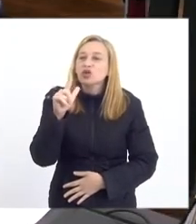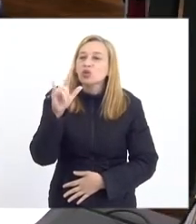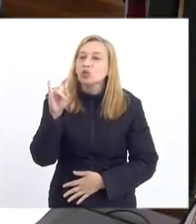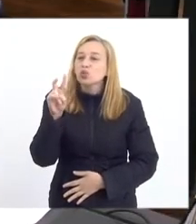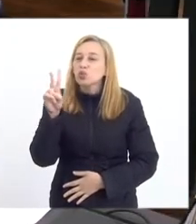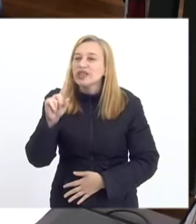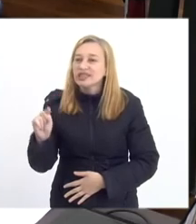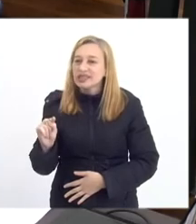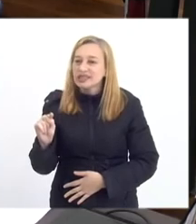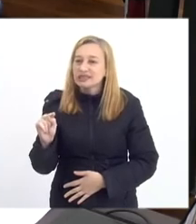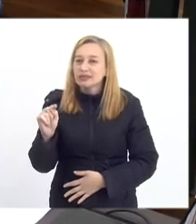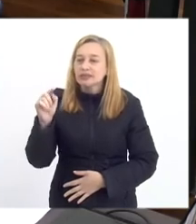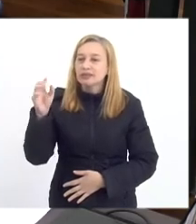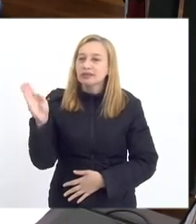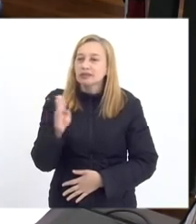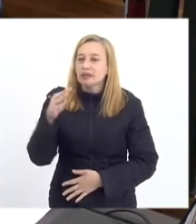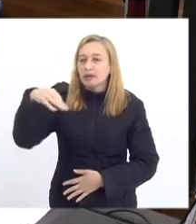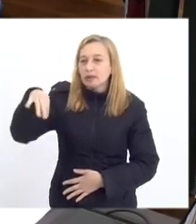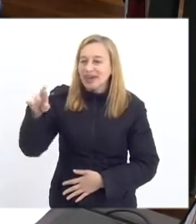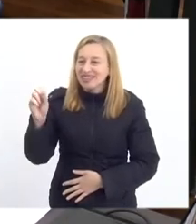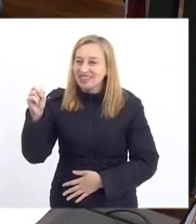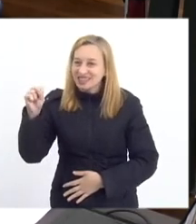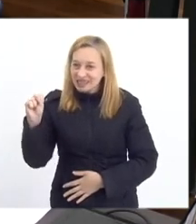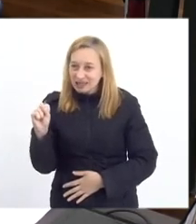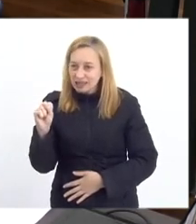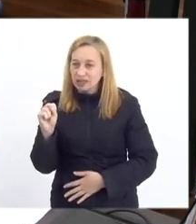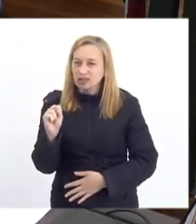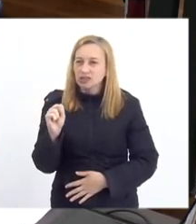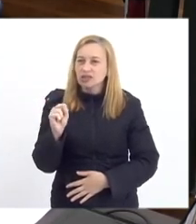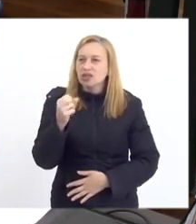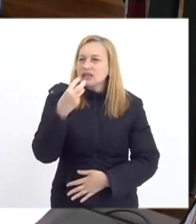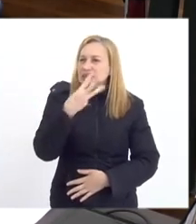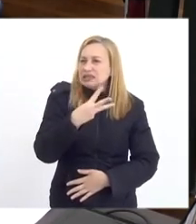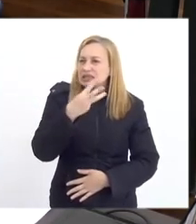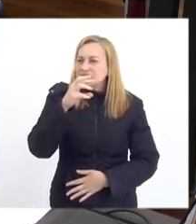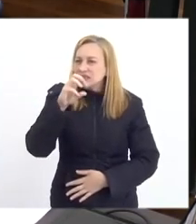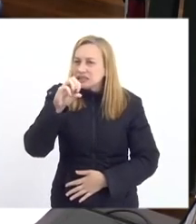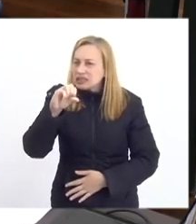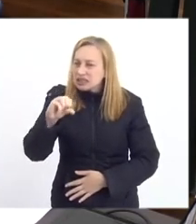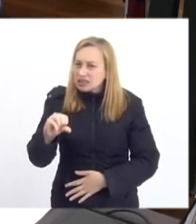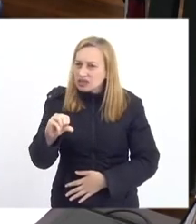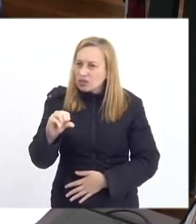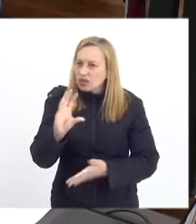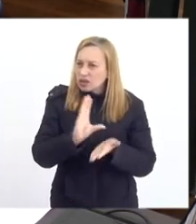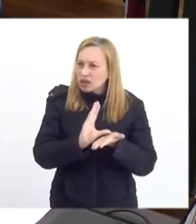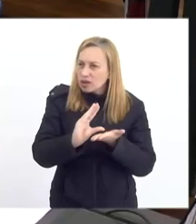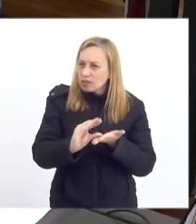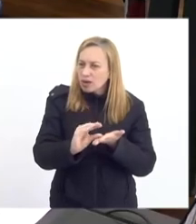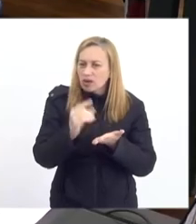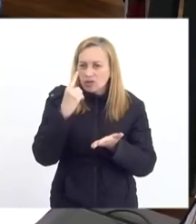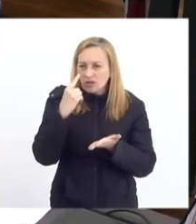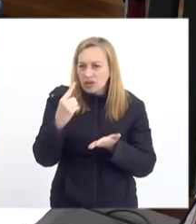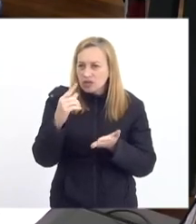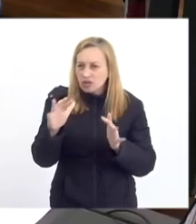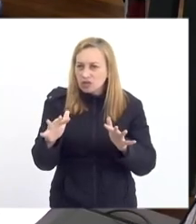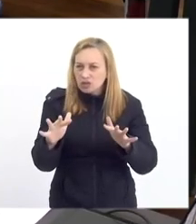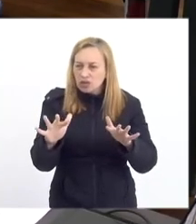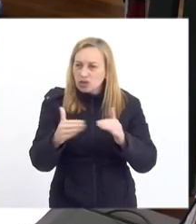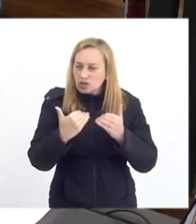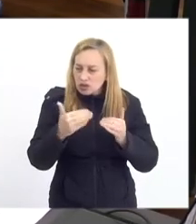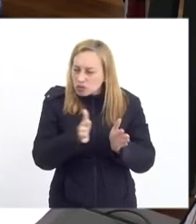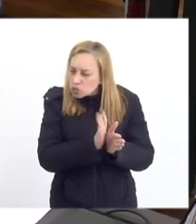Martins. Qual é o da pauta? É o 39 da pauta, por favor. Eu queria chamar o Sabas Ordem,